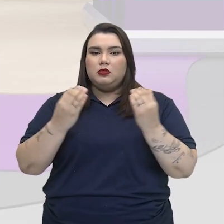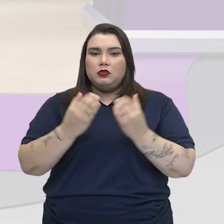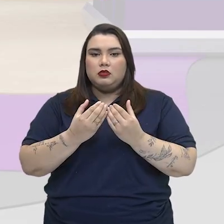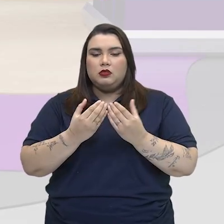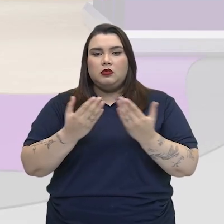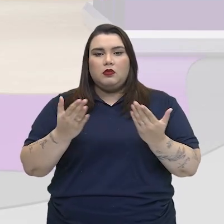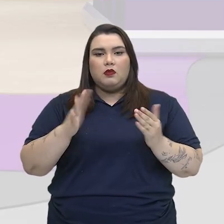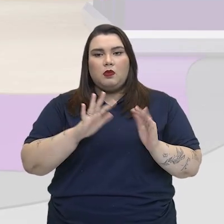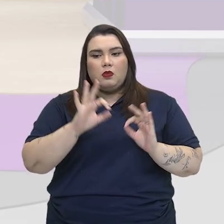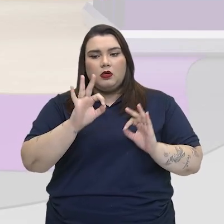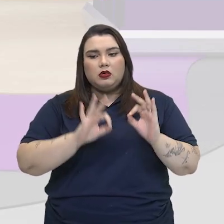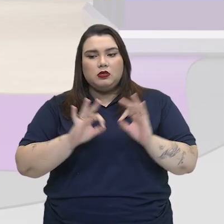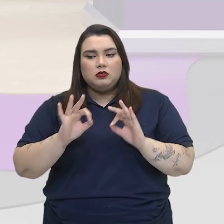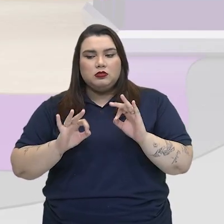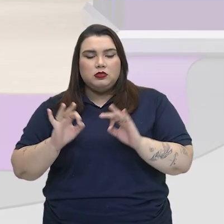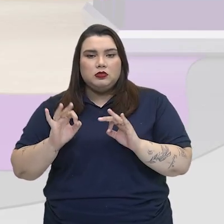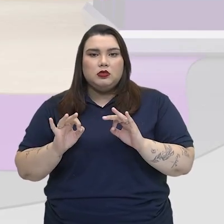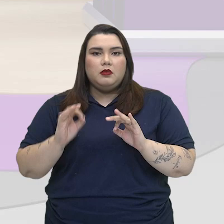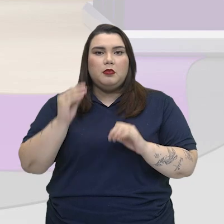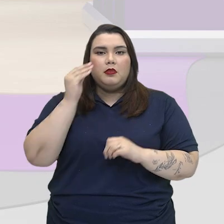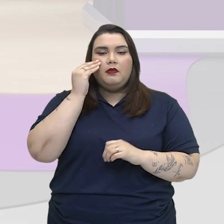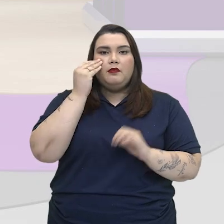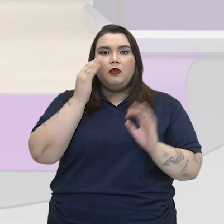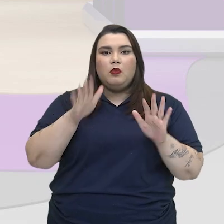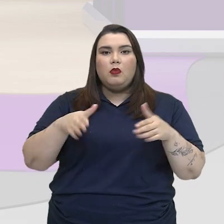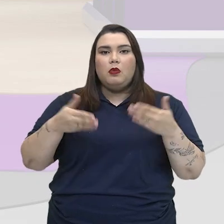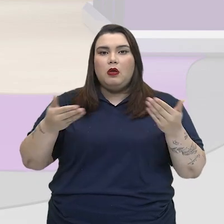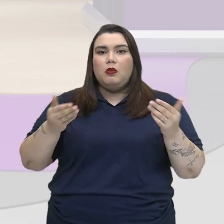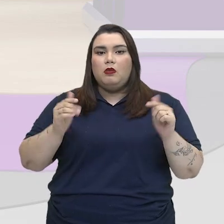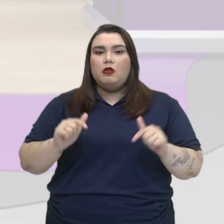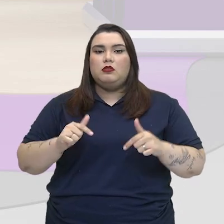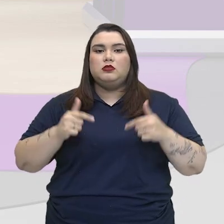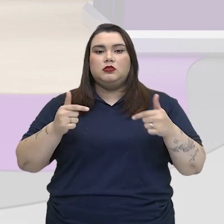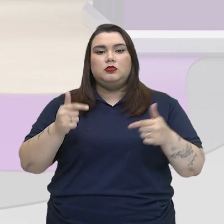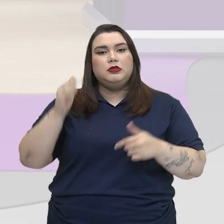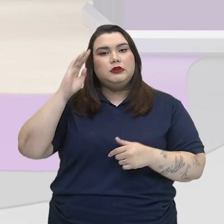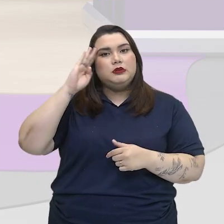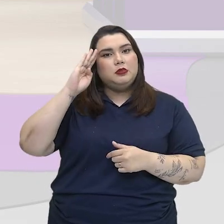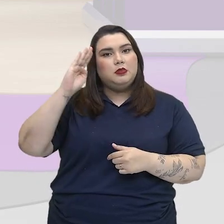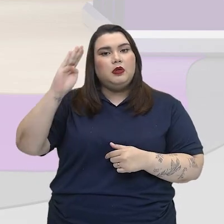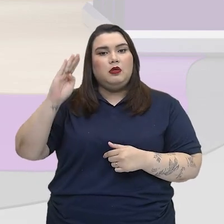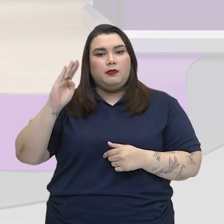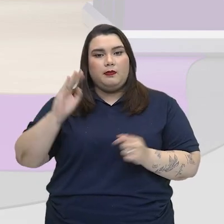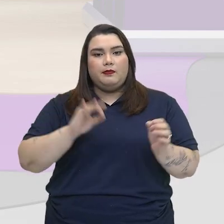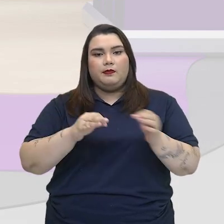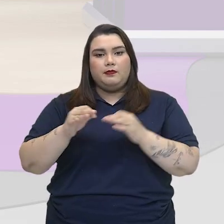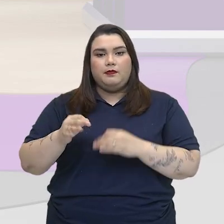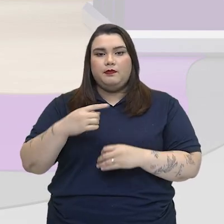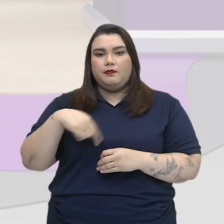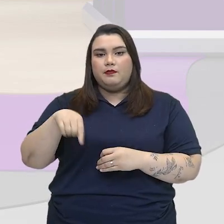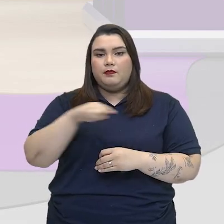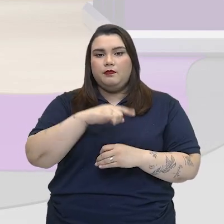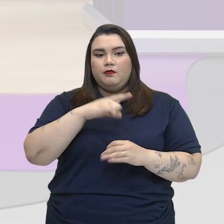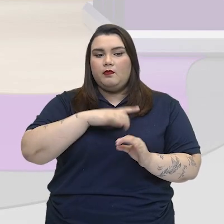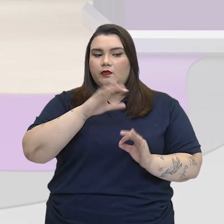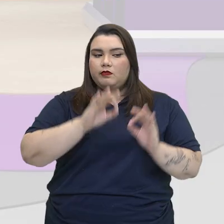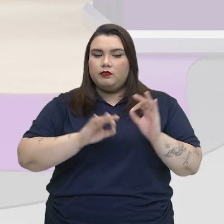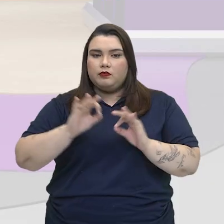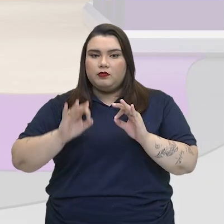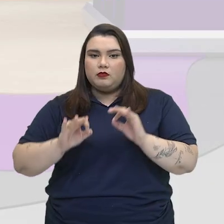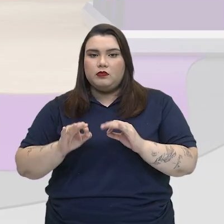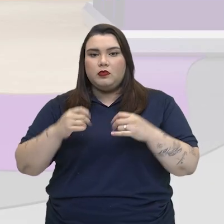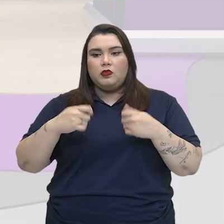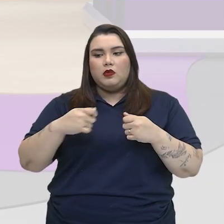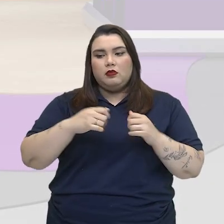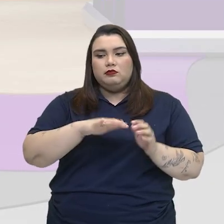faz-se assembleia, e ver qual é a ação prioritária. Então, quando você faz esse levantamento, você tem que